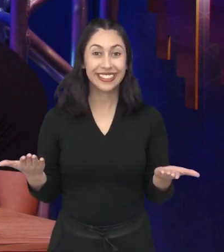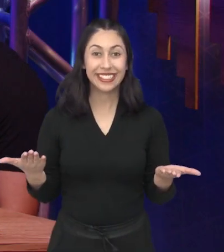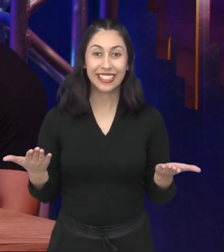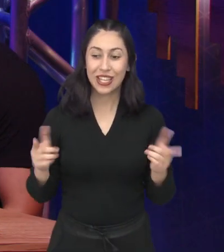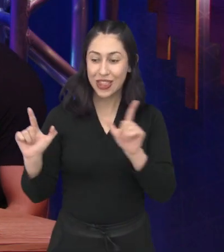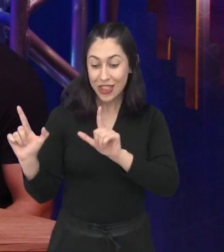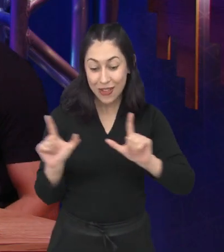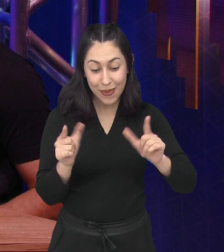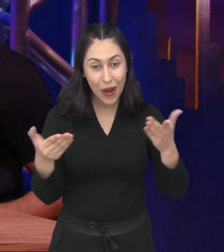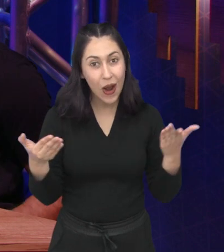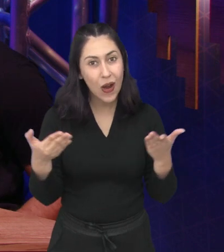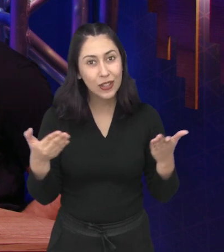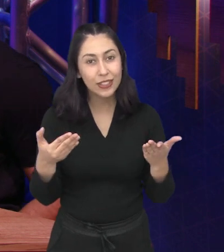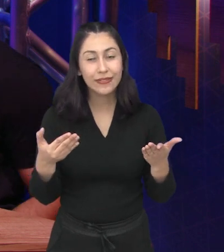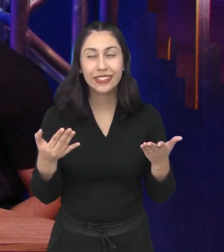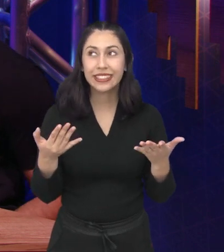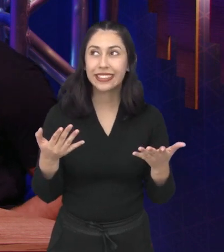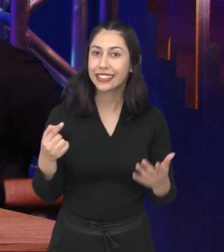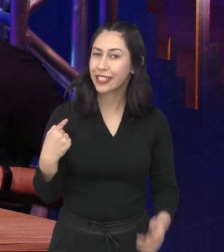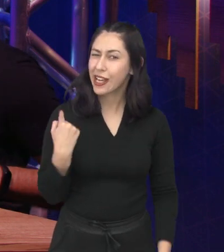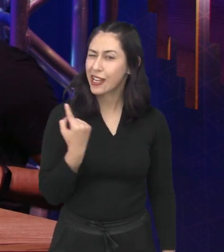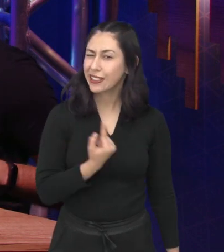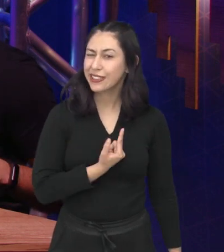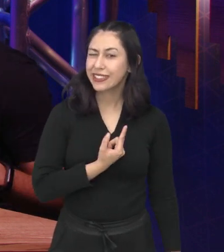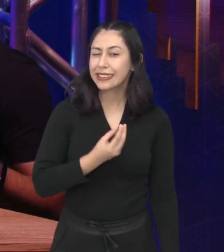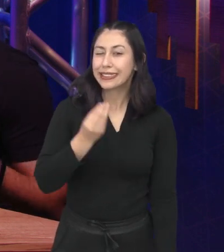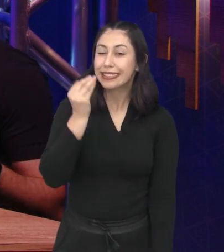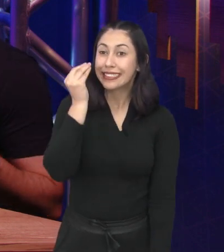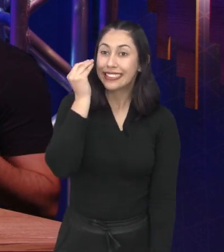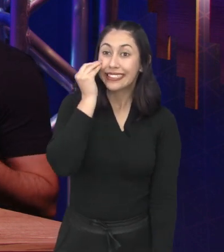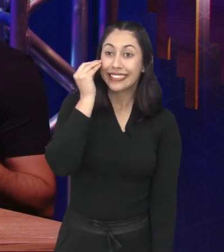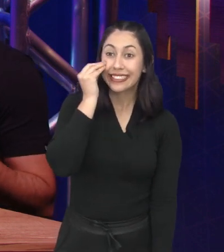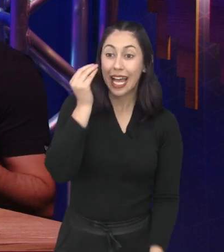É isso aí, Vicky. No programa de hoje a gente vai tentar, né,